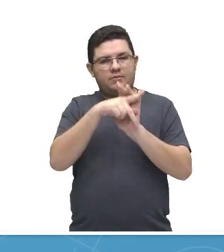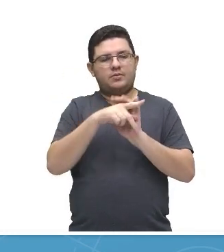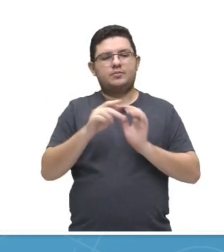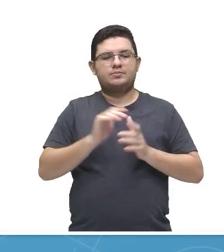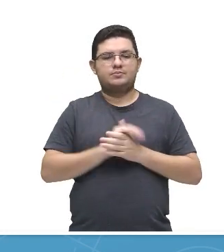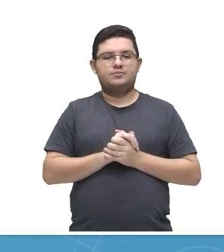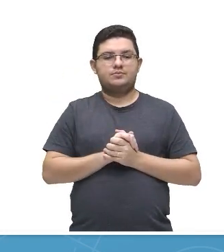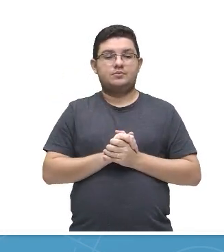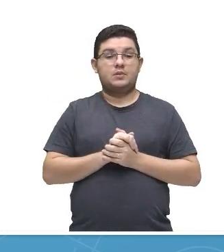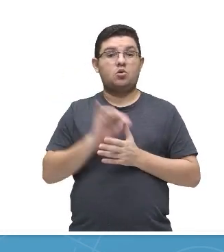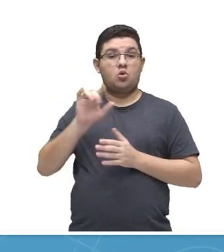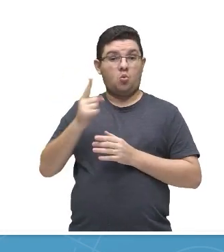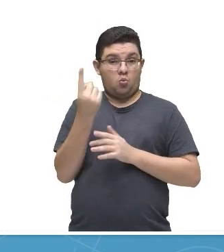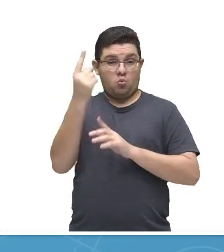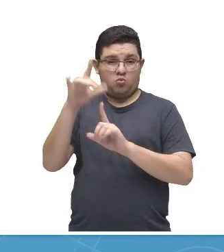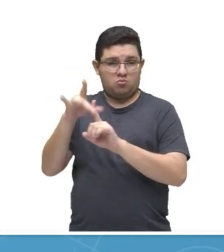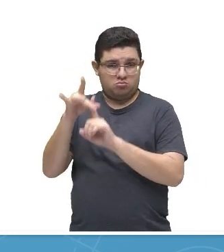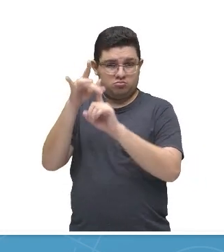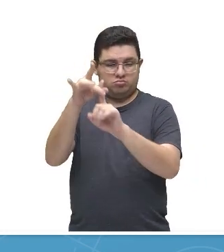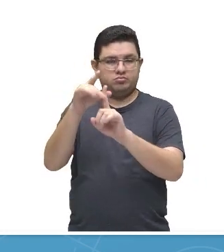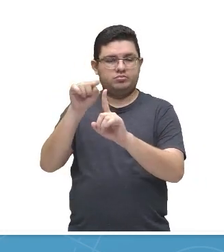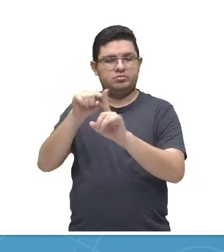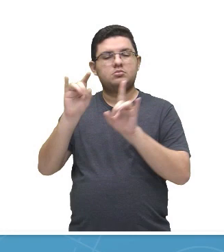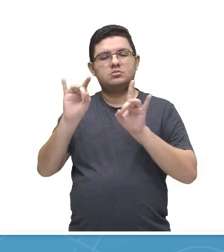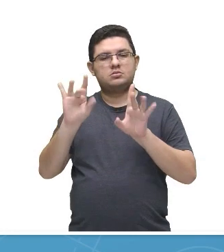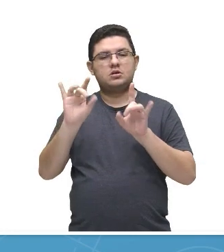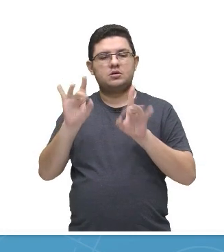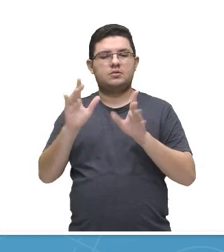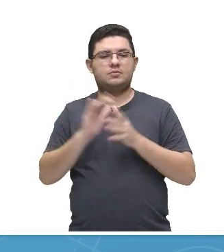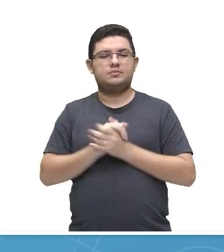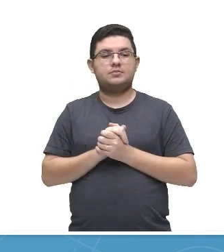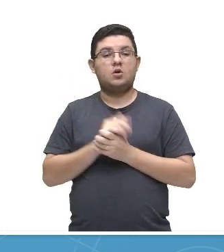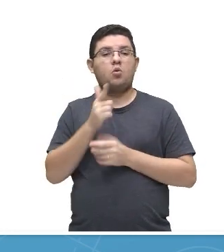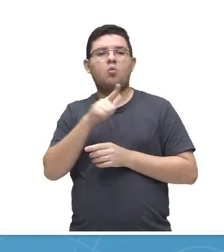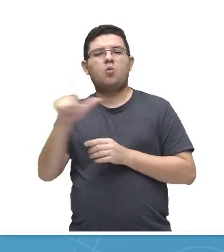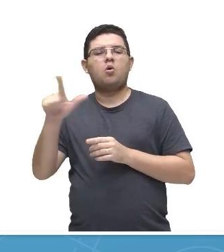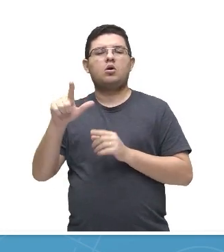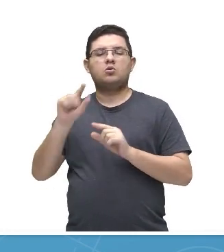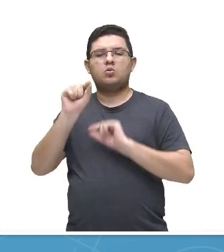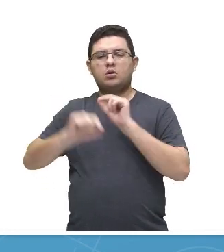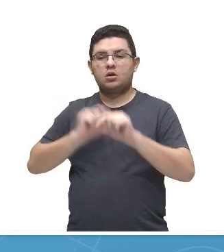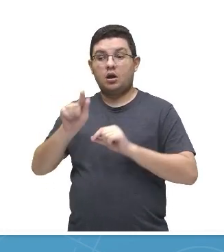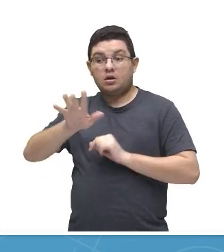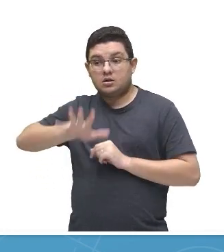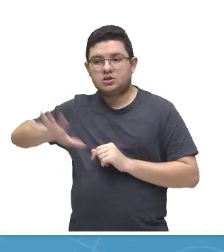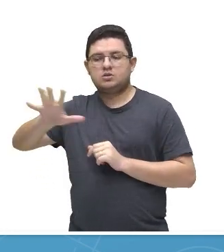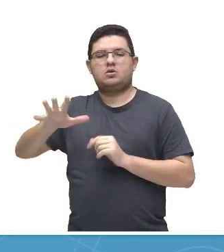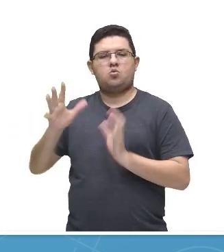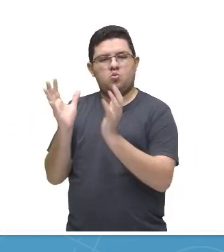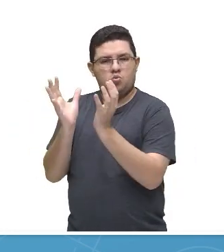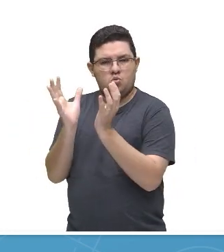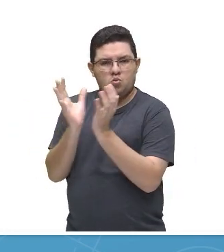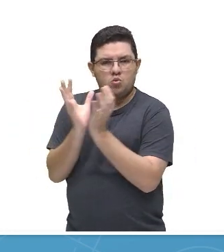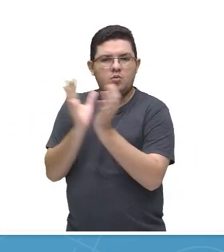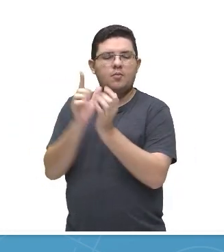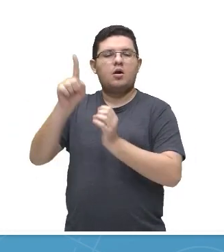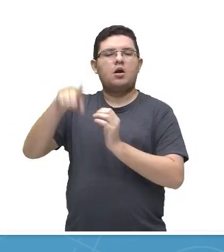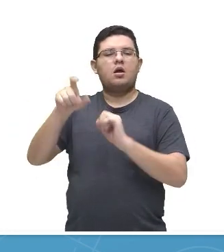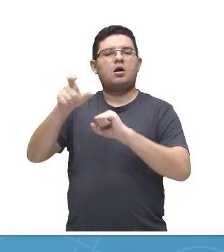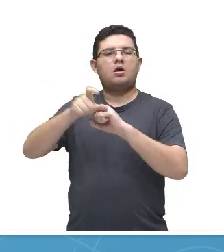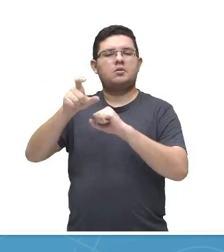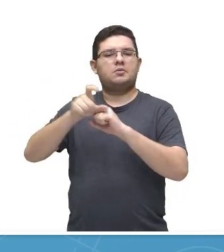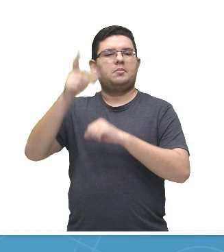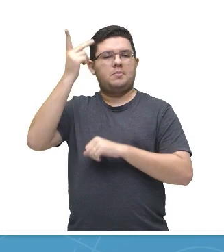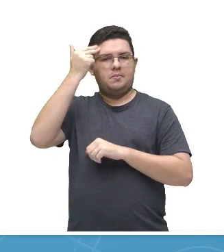que eu destaco, certo? E o comum é o ser em geral, né? Qualquer ser daquela espécie é um